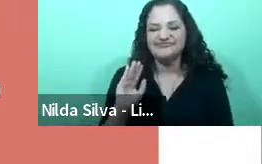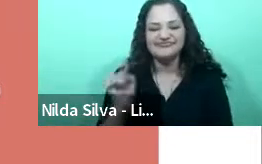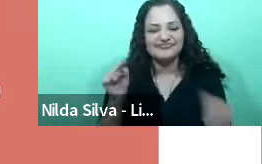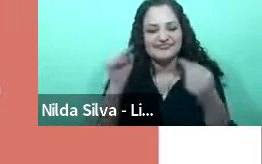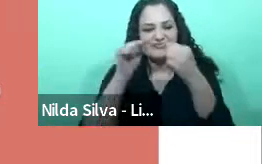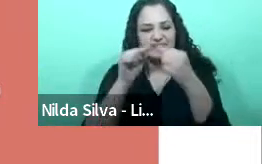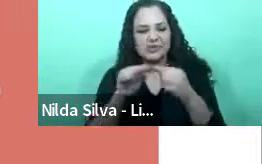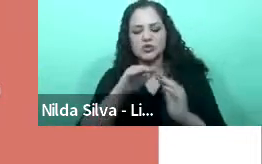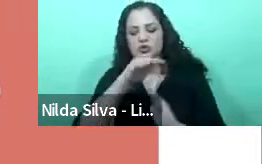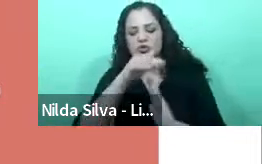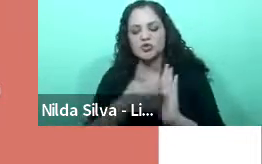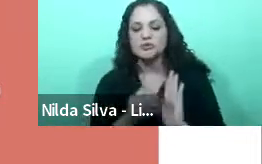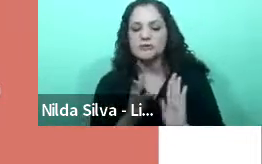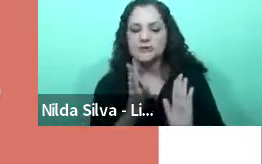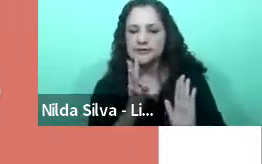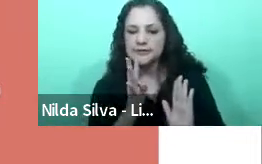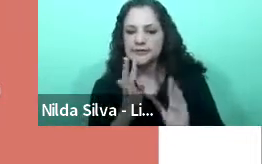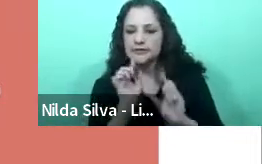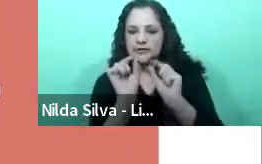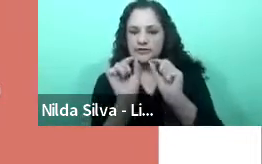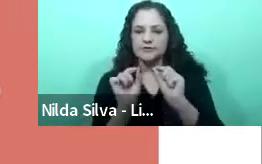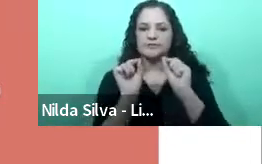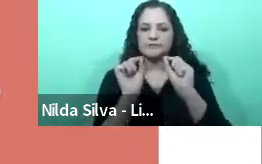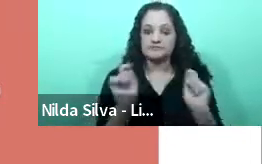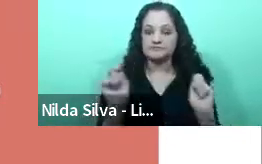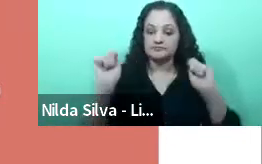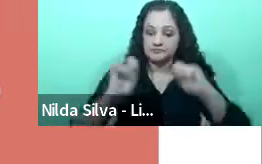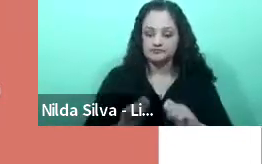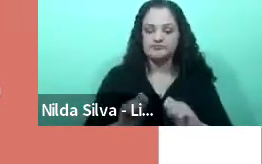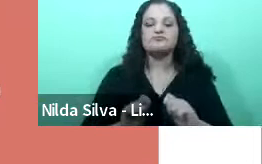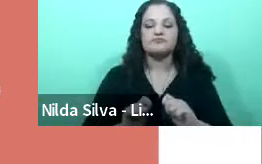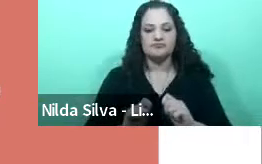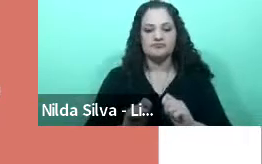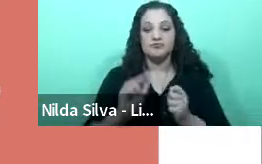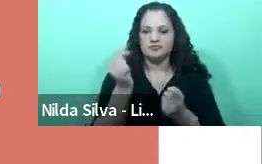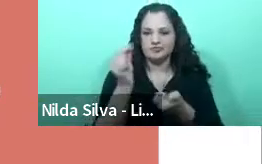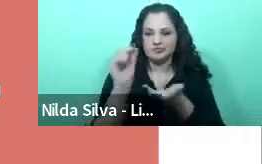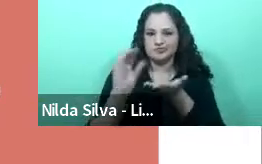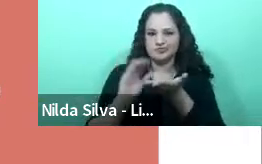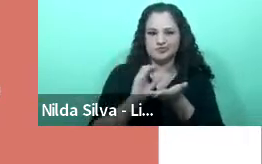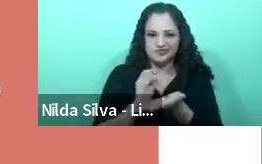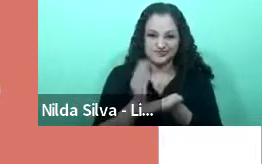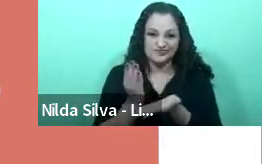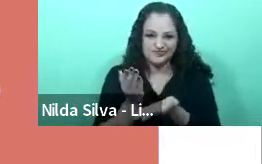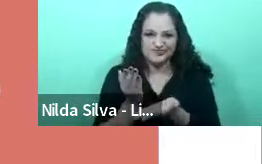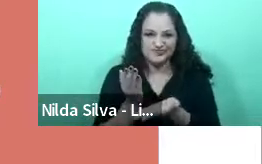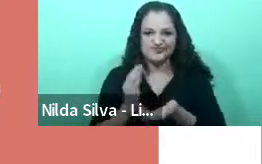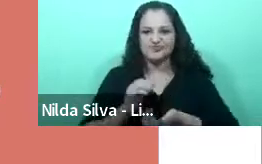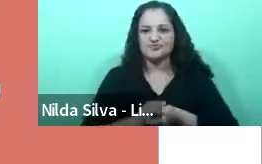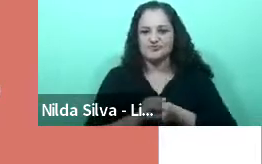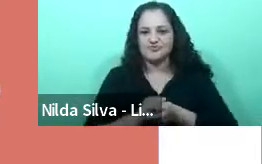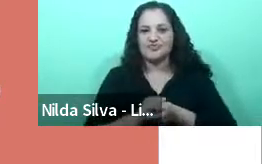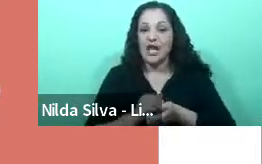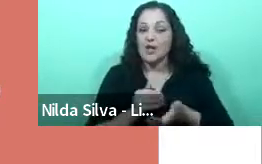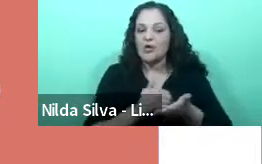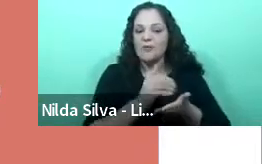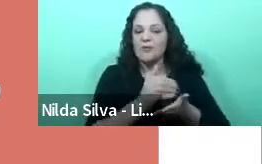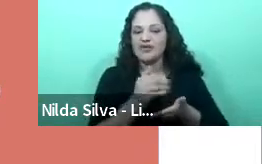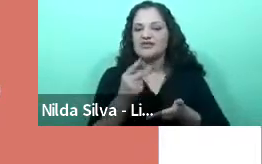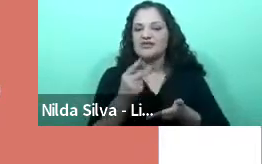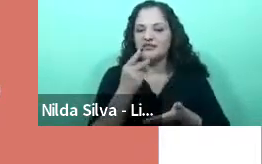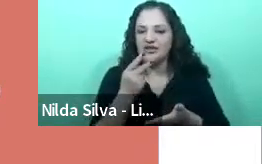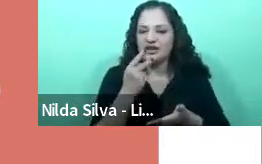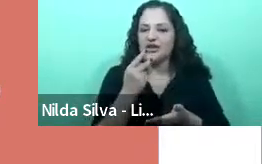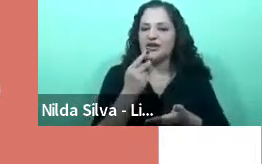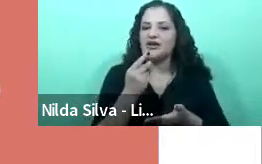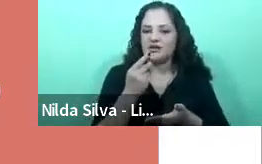todo conhecimento ele se torna potencialmente lucrativo e a gente começa a falar sobre capital humano,